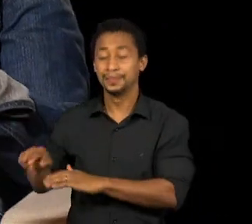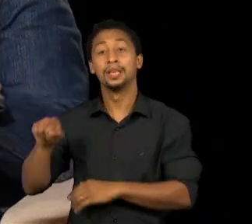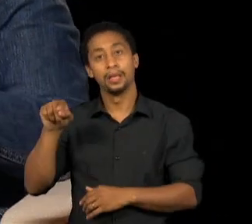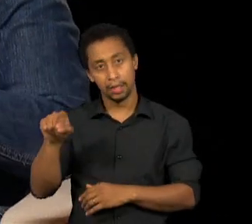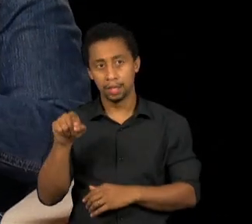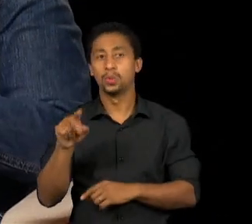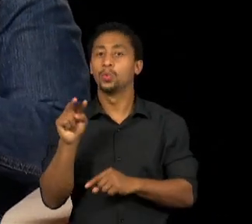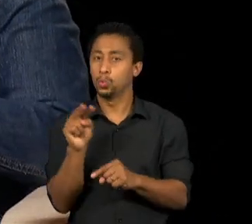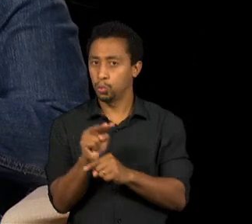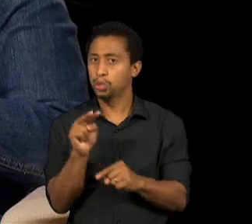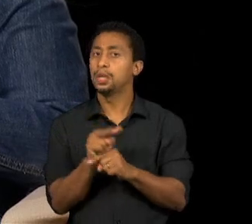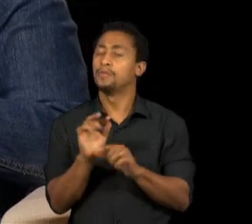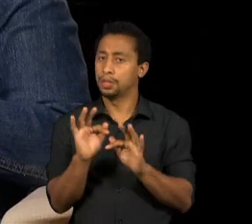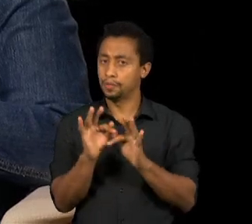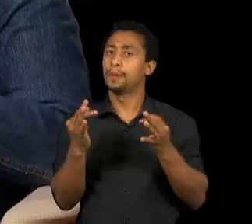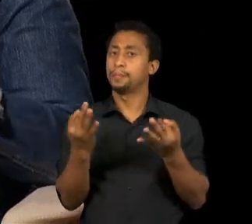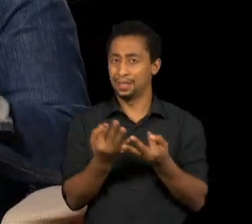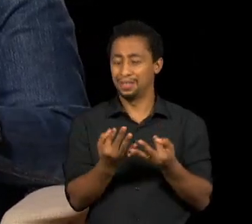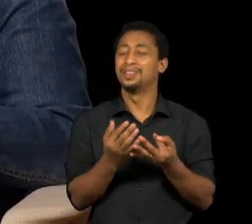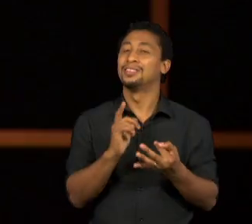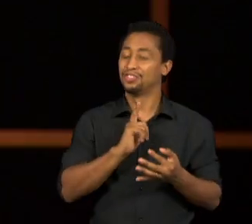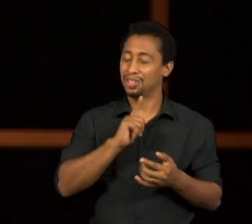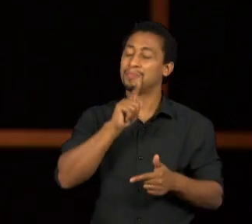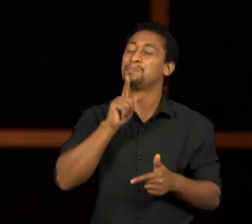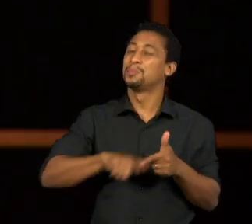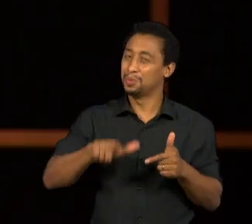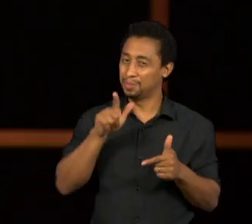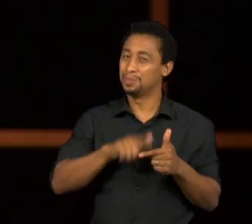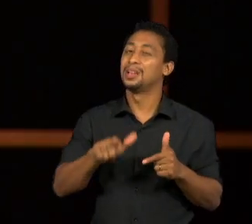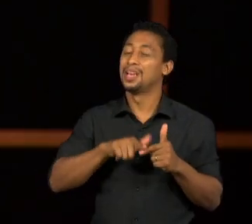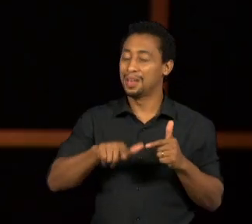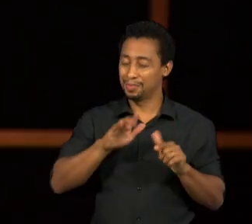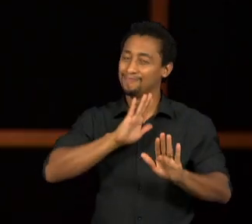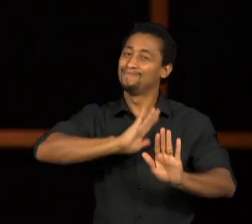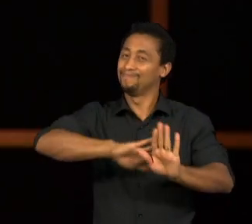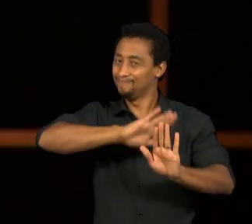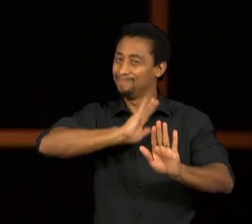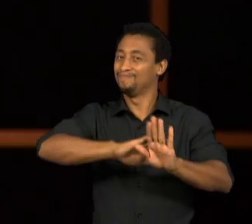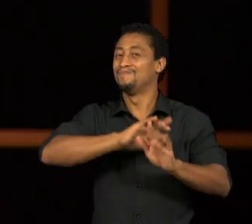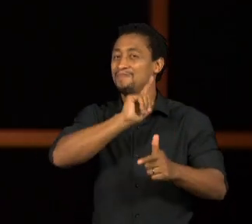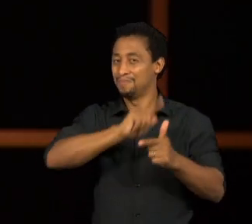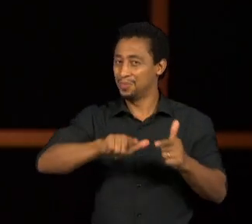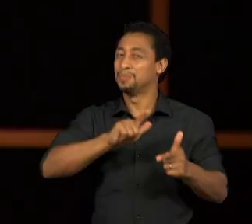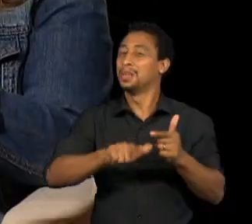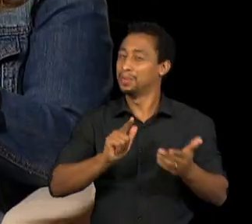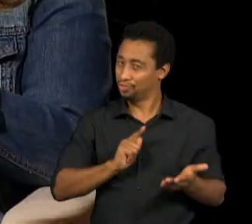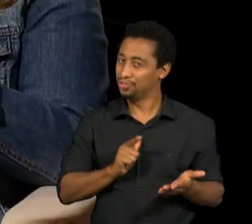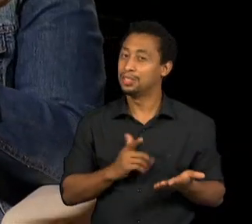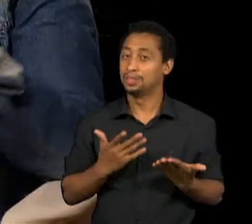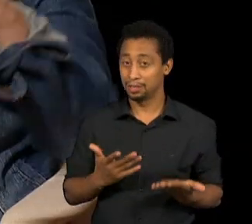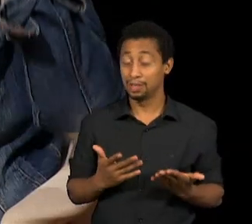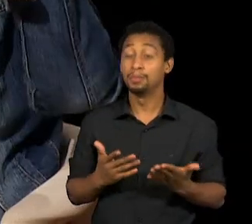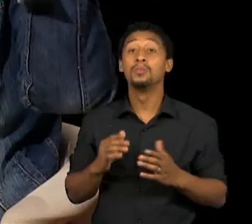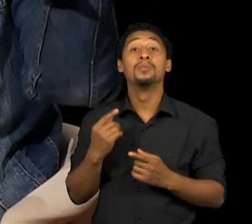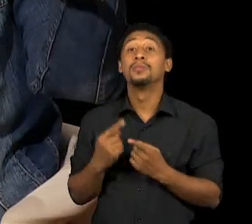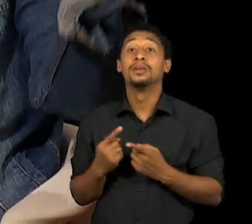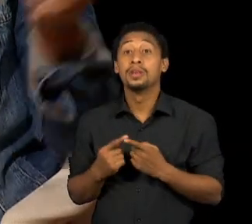né? E ele passava por problemas seríssimos, porque pessoas colocando dinheiro em